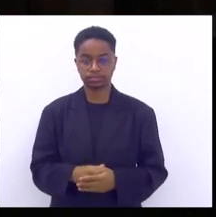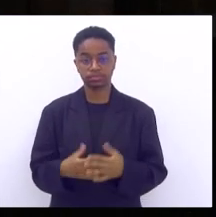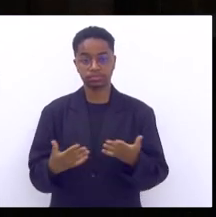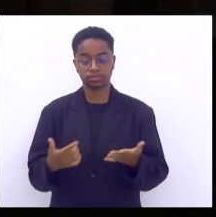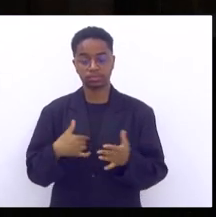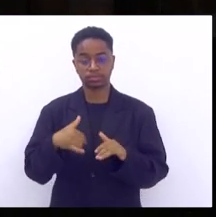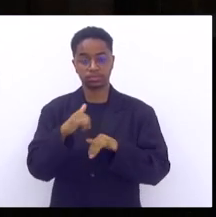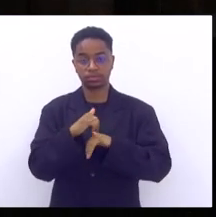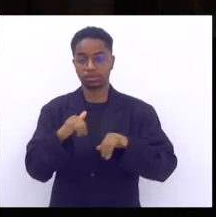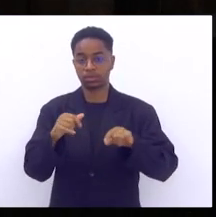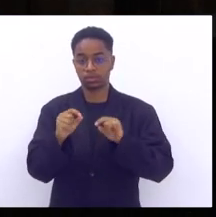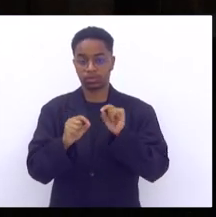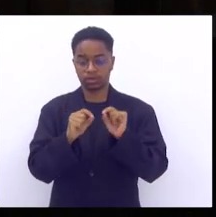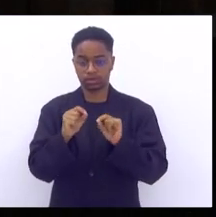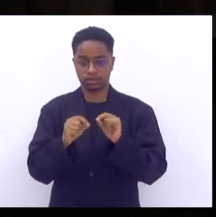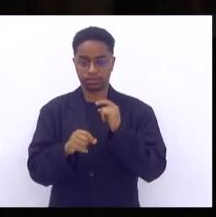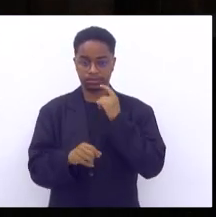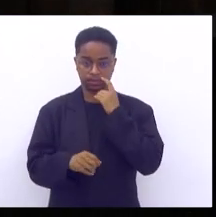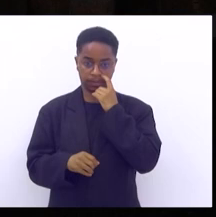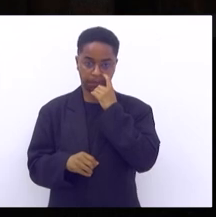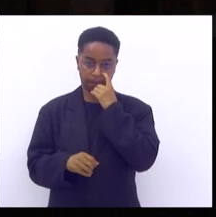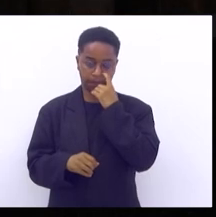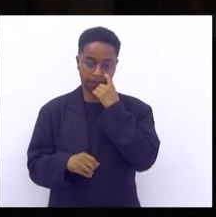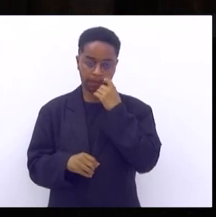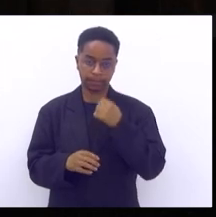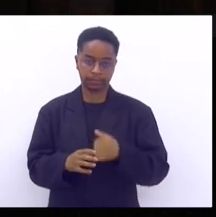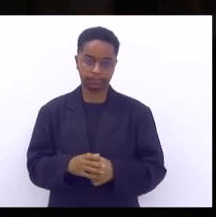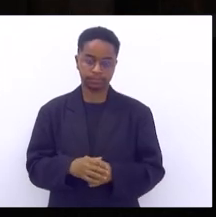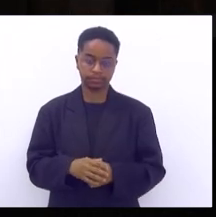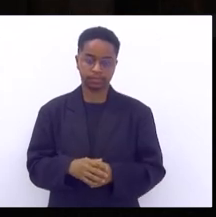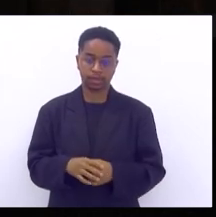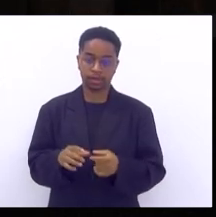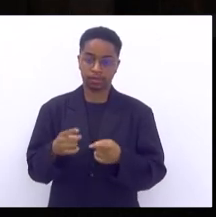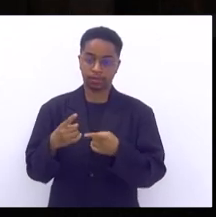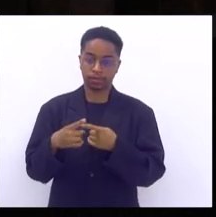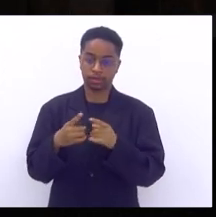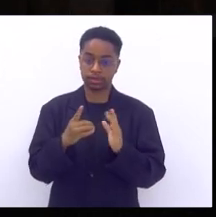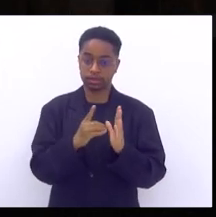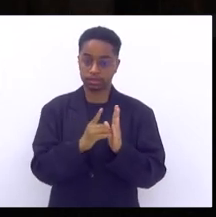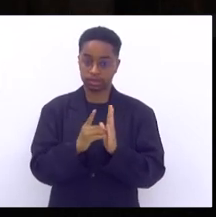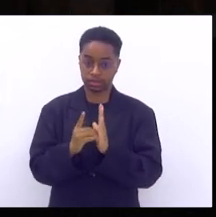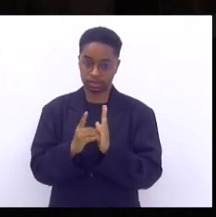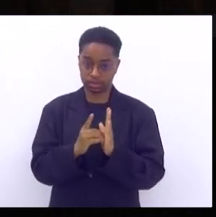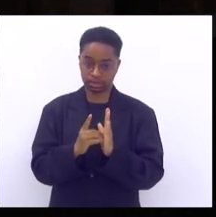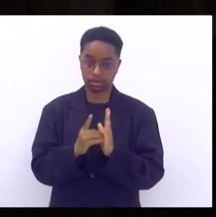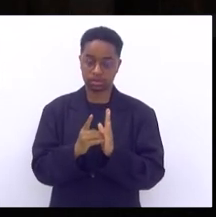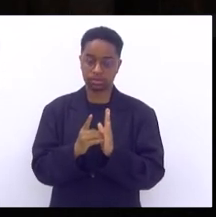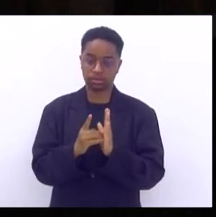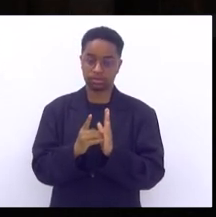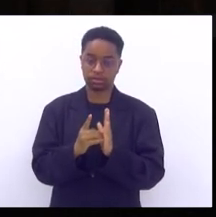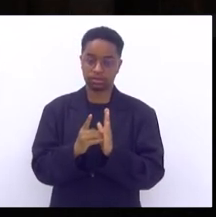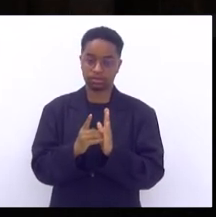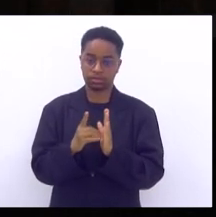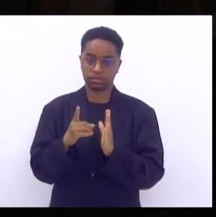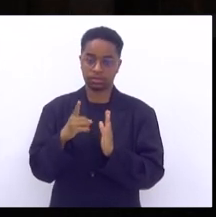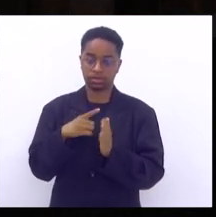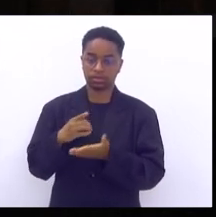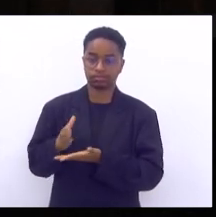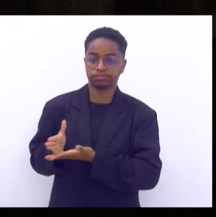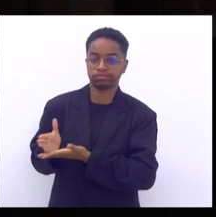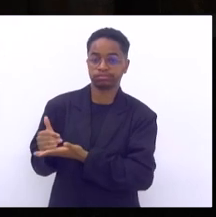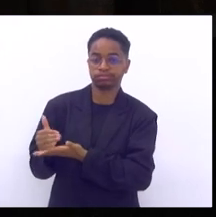com isso, senhor presidente? Que o DETRAN, de multas, irá